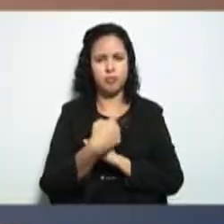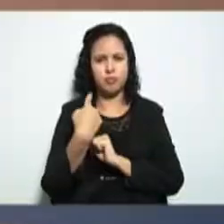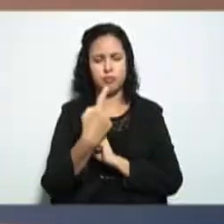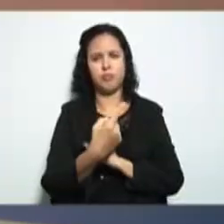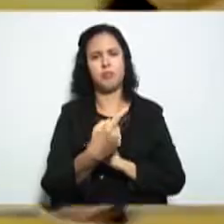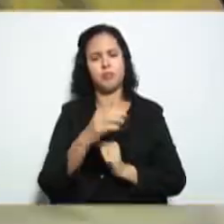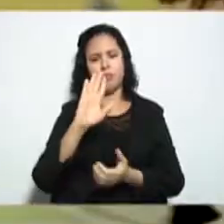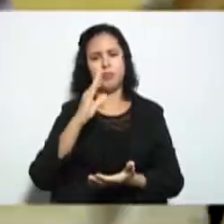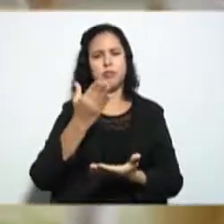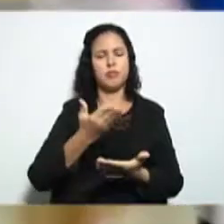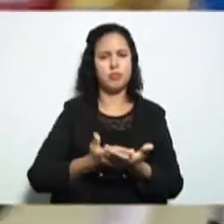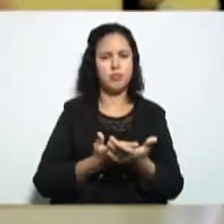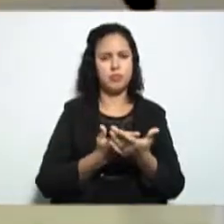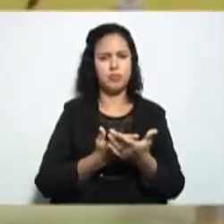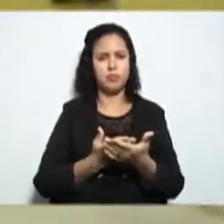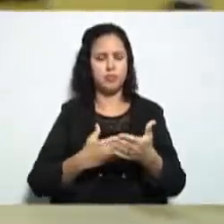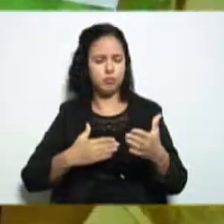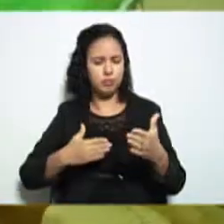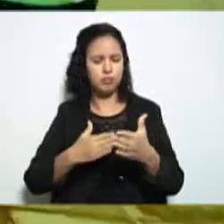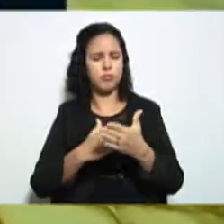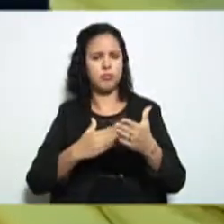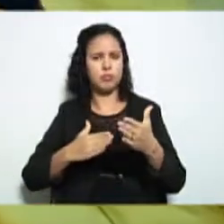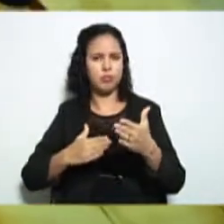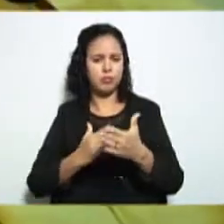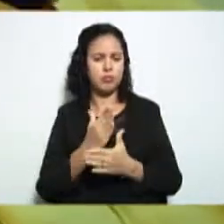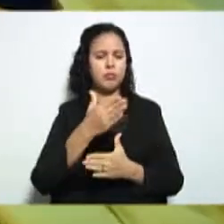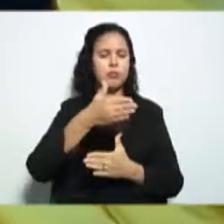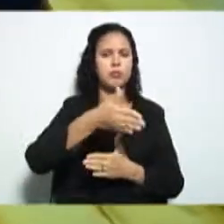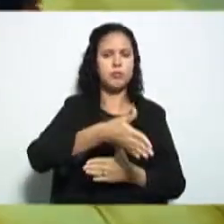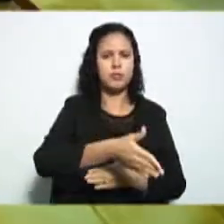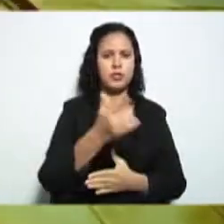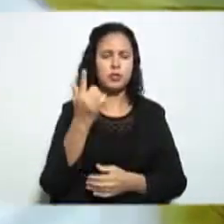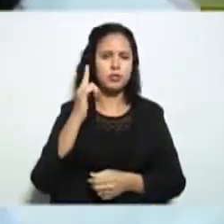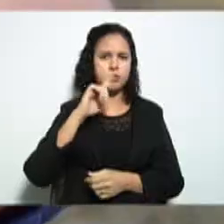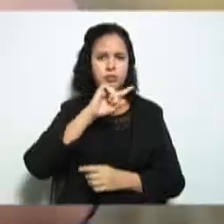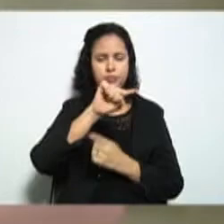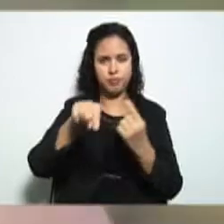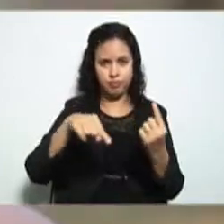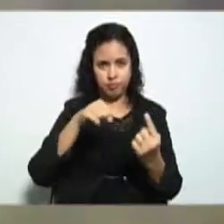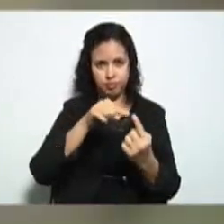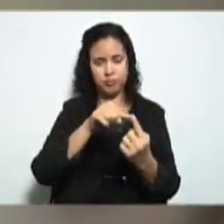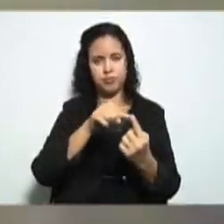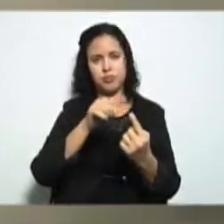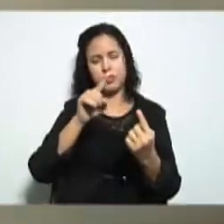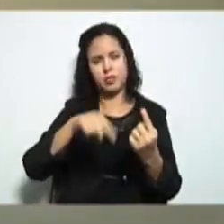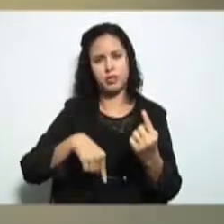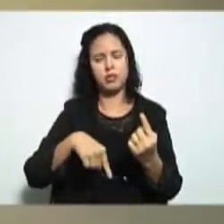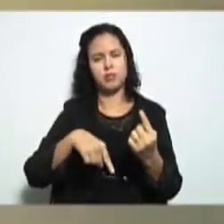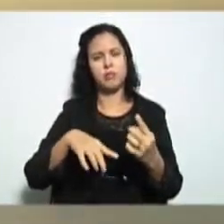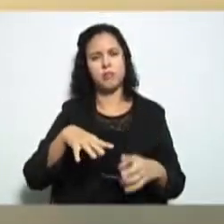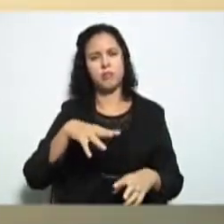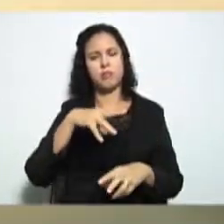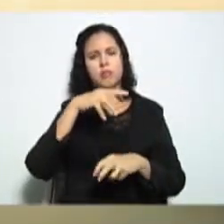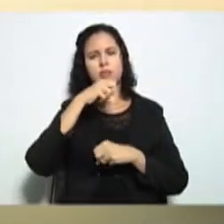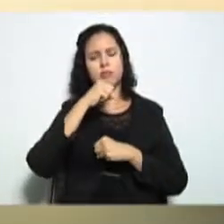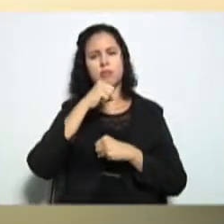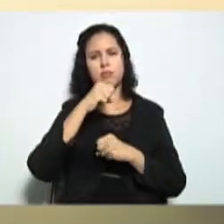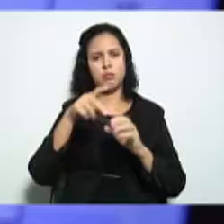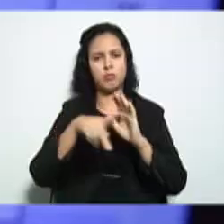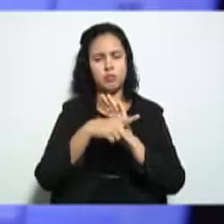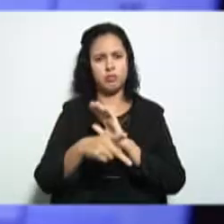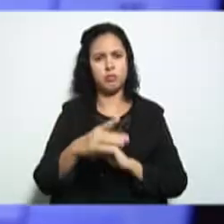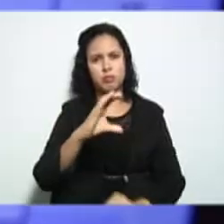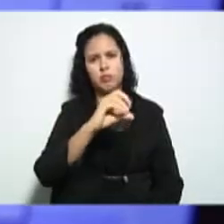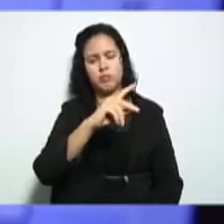confiantes, ultrapassamos barreiras e conquistamos os nossos objetivos. Esse é o espírito do cooperativismo,